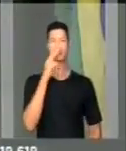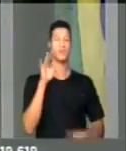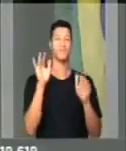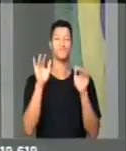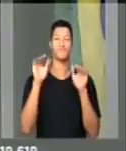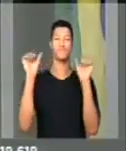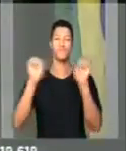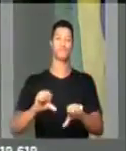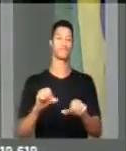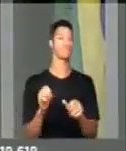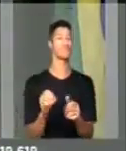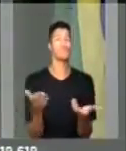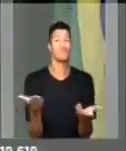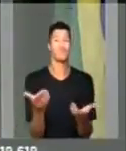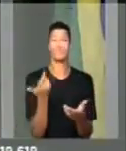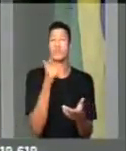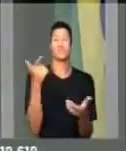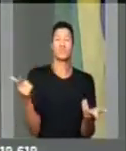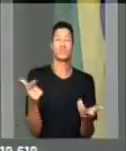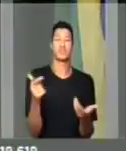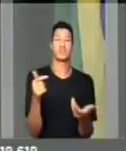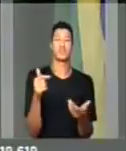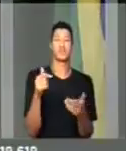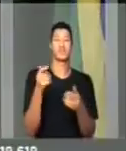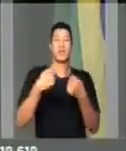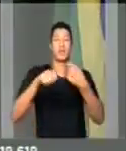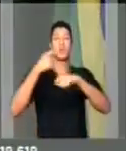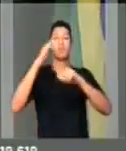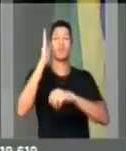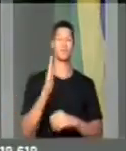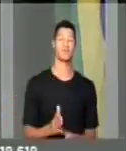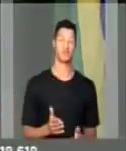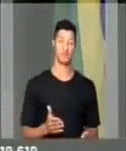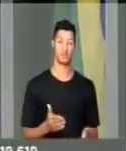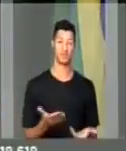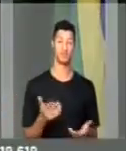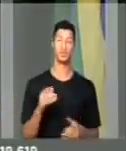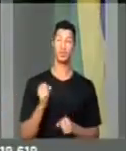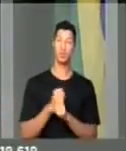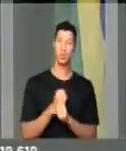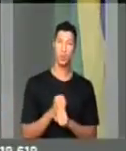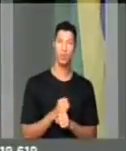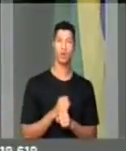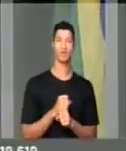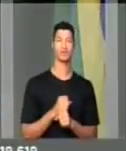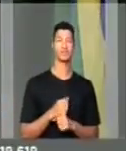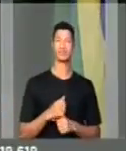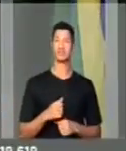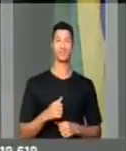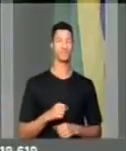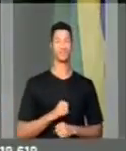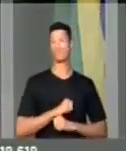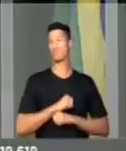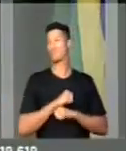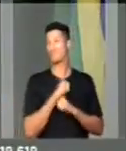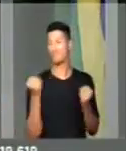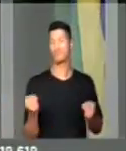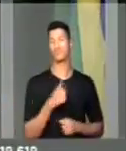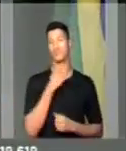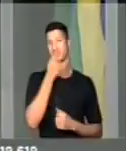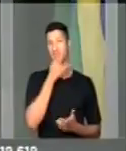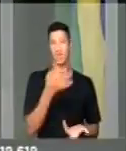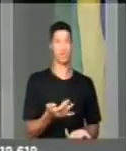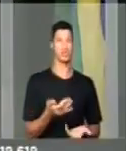um ano que, bem dizer, não existiu para a economia brasileira. Foi o ano do desgosto, foi